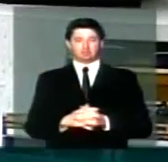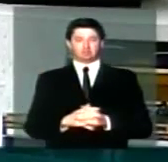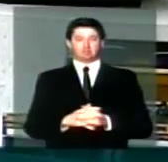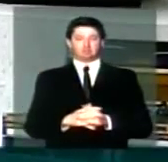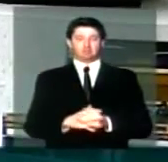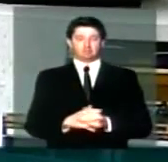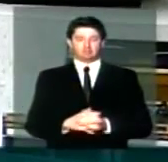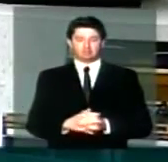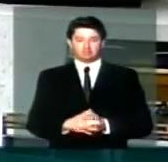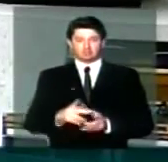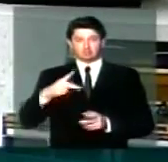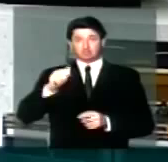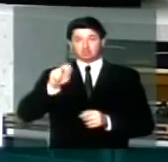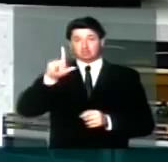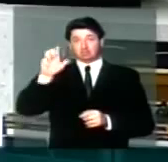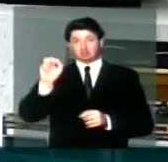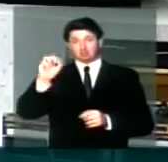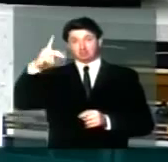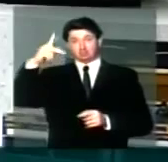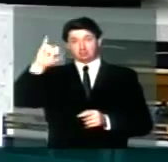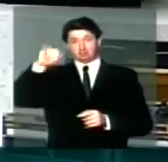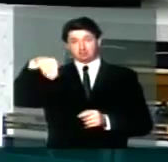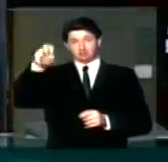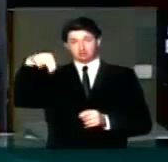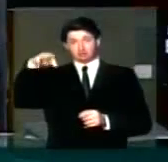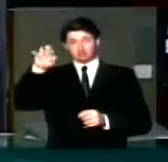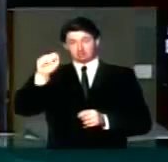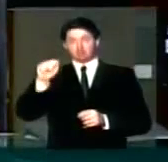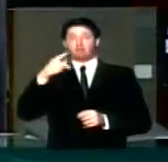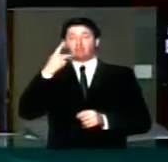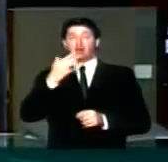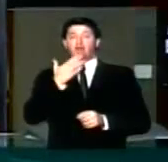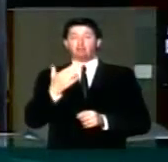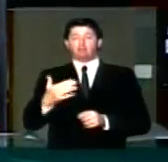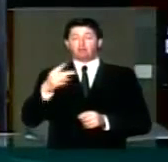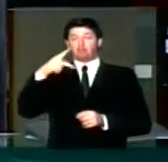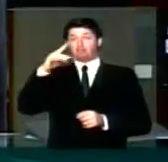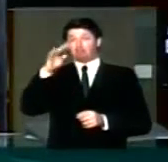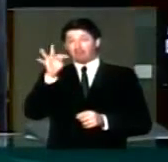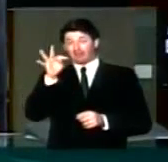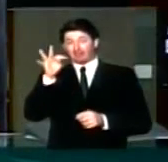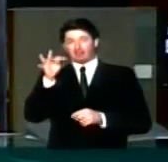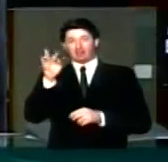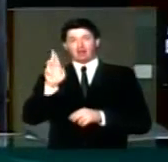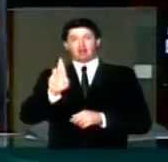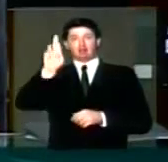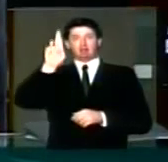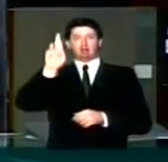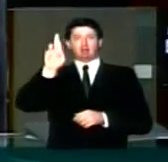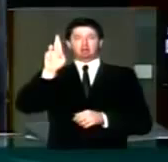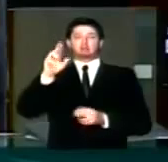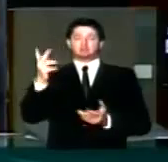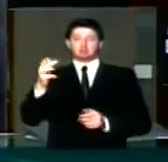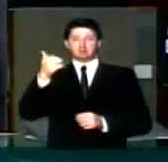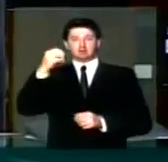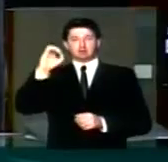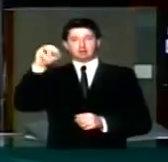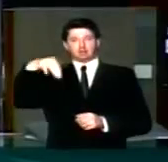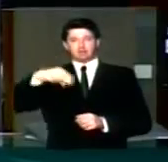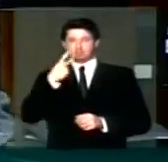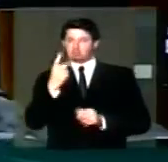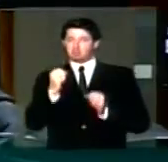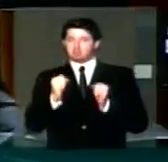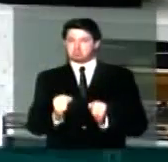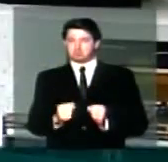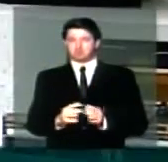até. Paulo Pimenta, que falará pelo PT, Partido dos Trabalhadores. Vossa Excelência disporá de até